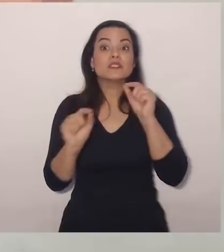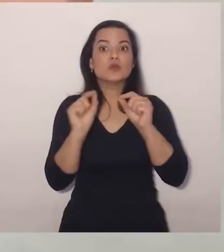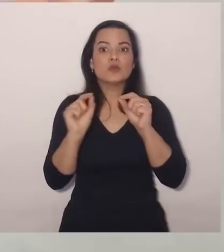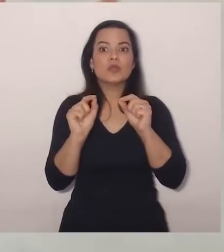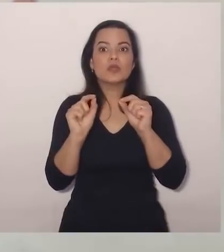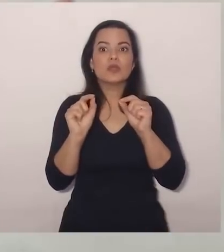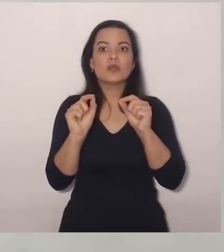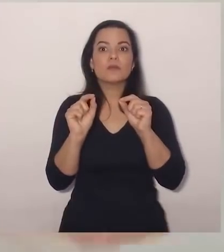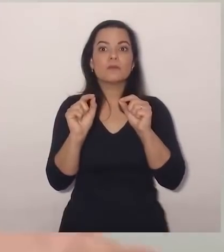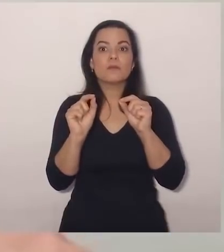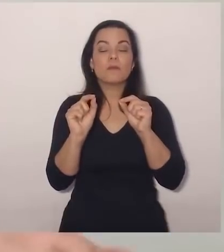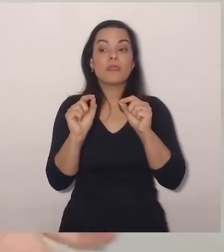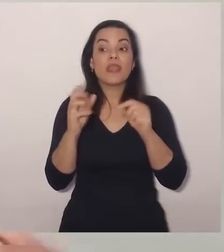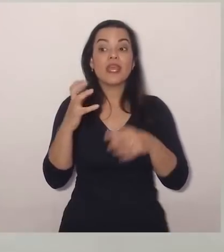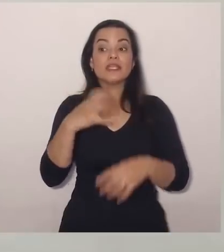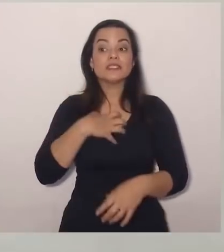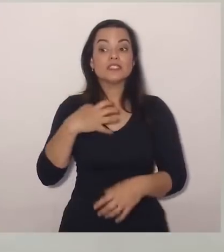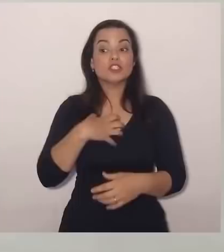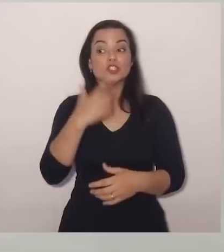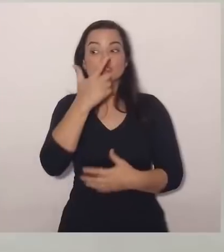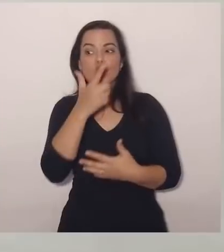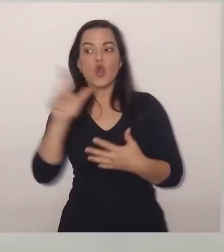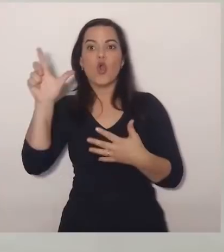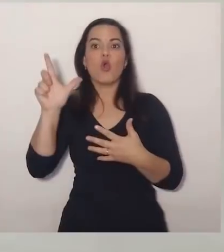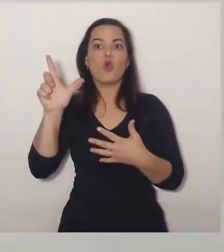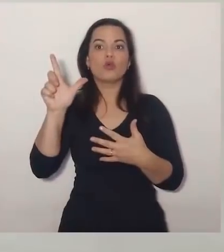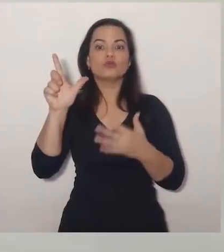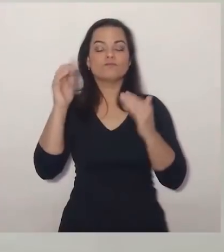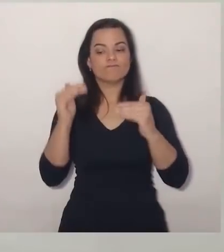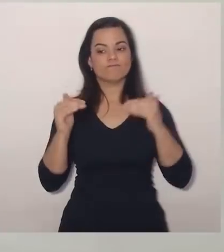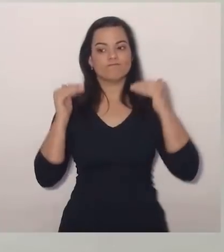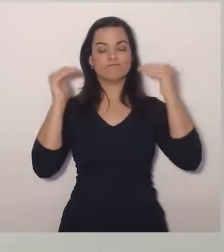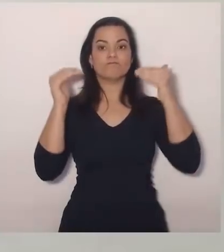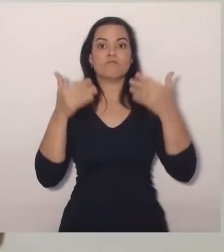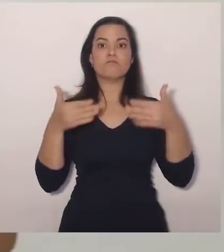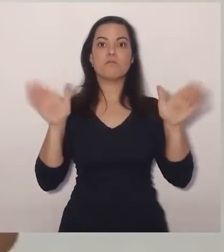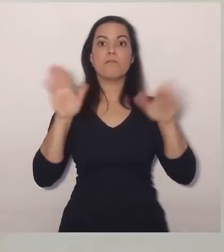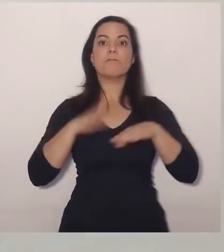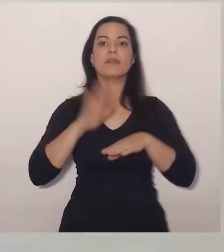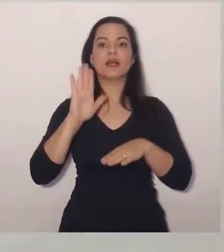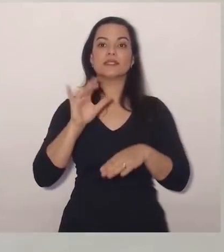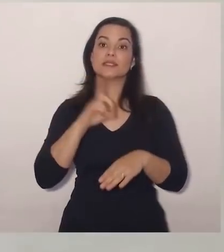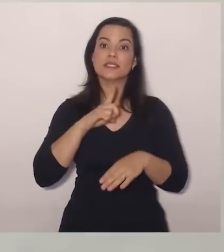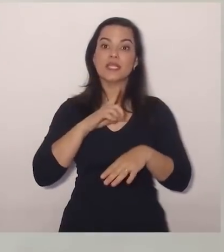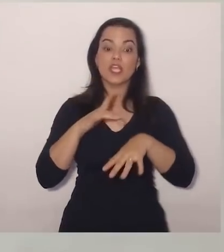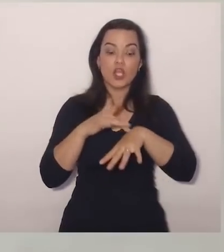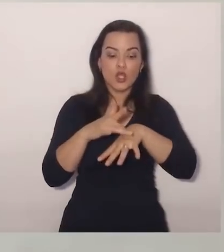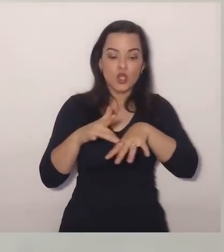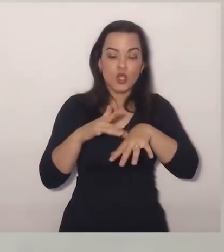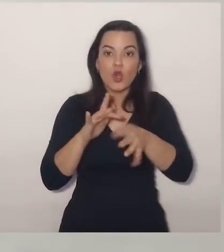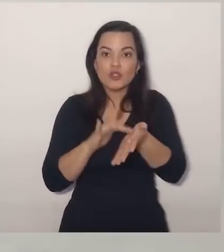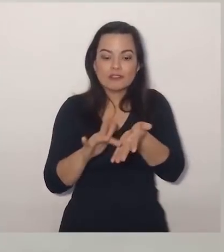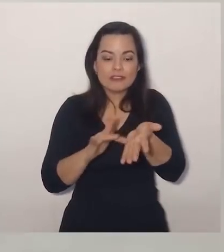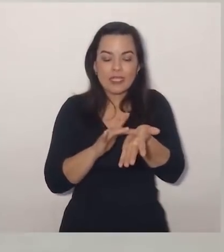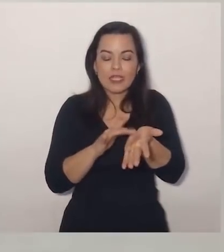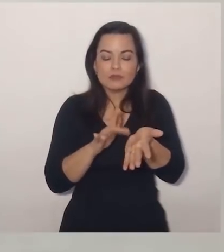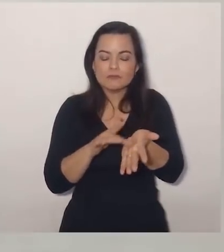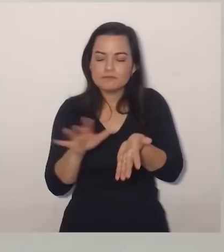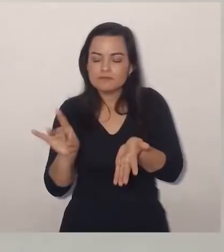apurar outro órgão do sentido. Ele vai ser mais desenvolvido. Então, eu tenho o tato